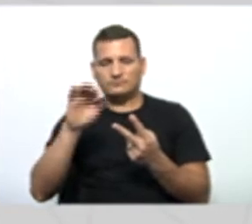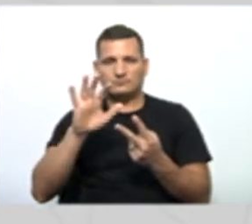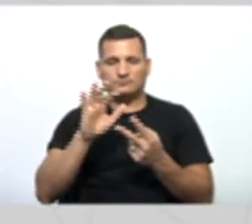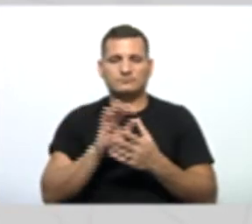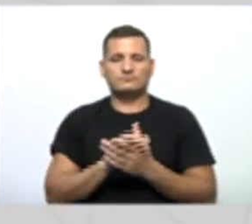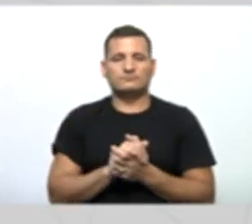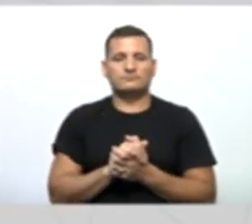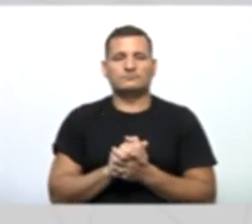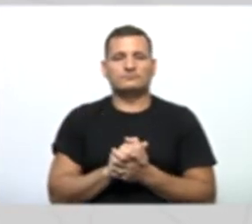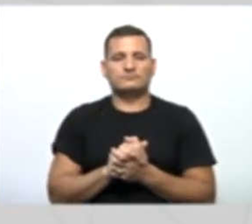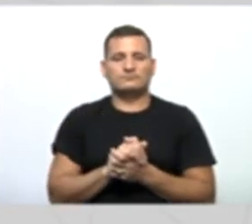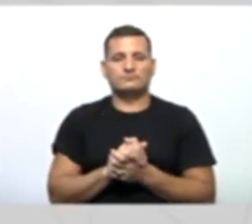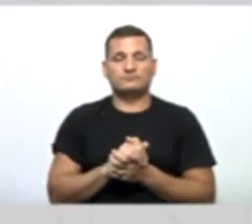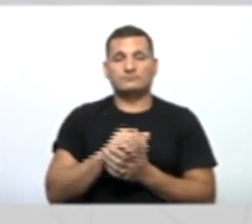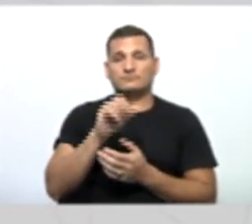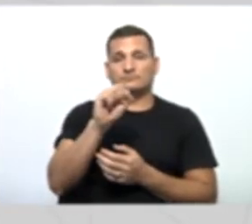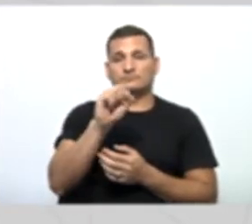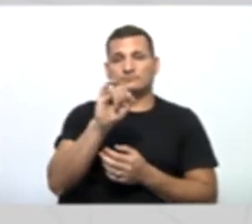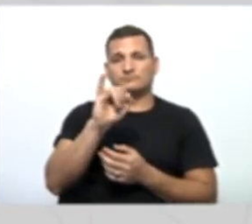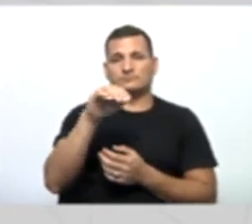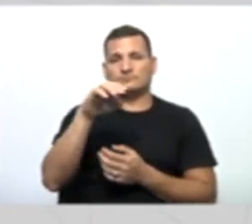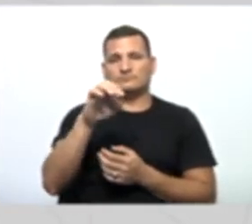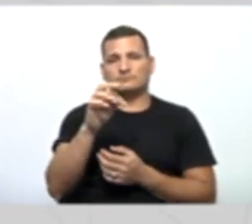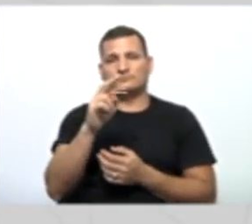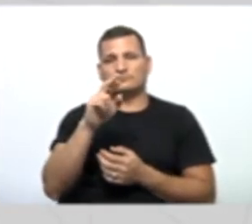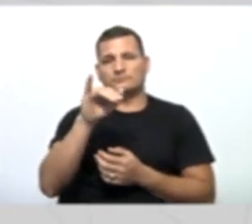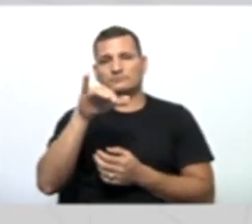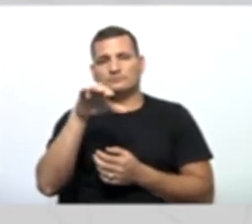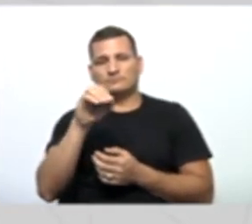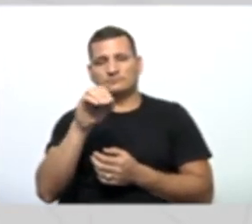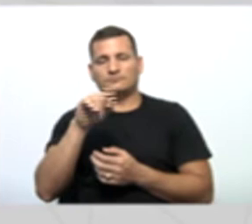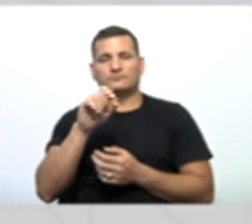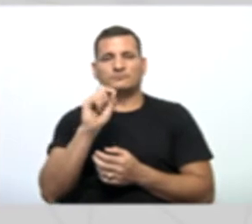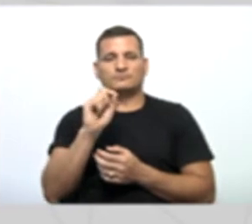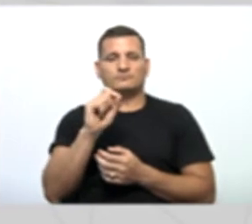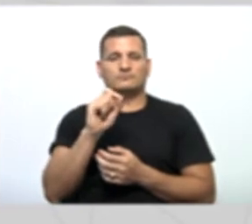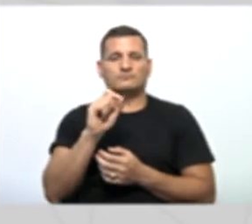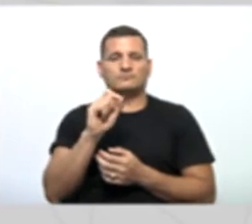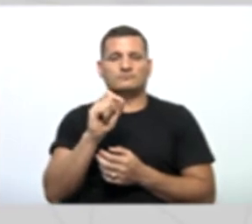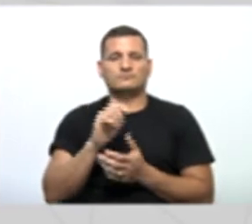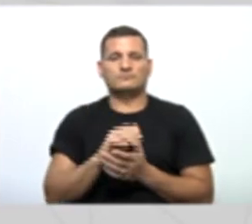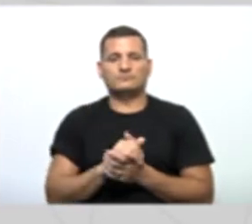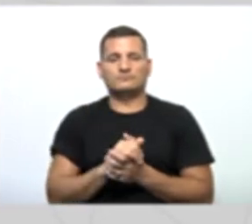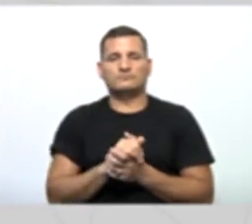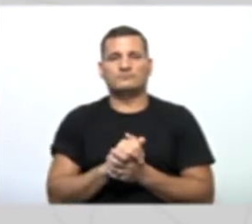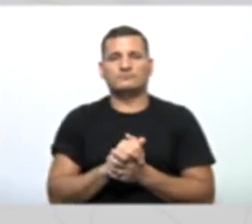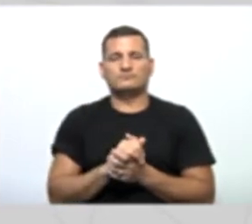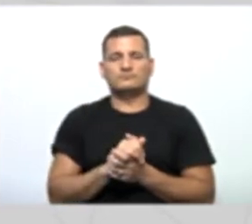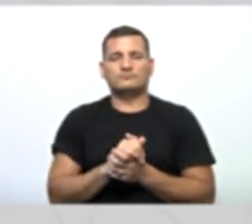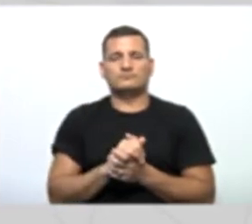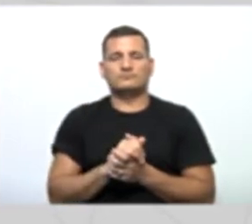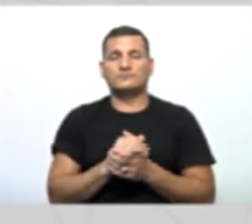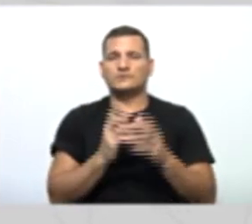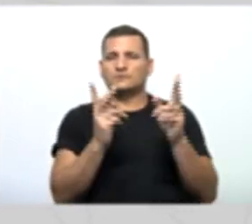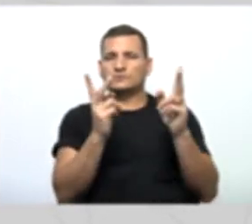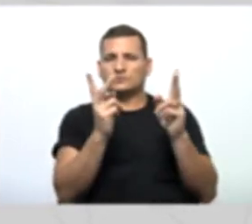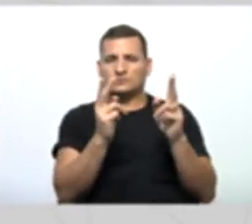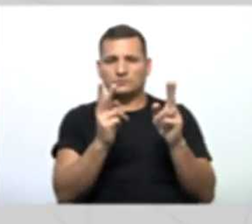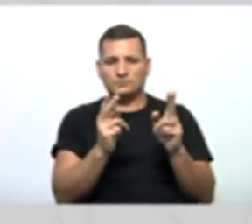ó, o simétrico, ele tem o que? Os espaços são iguais. Ó. Então, assim, o